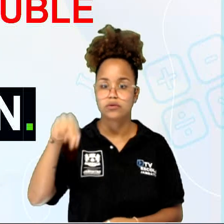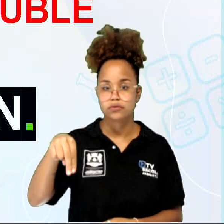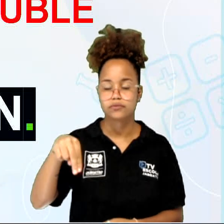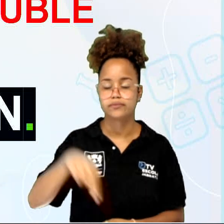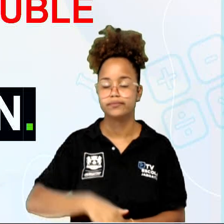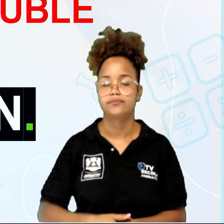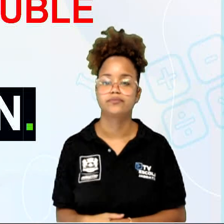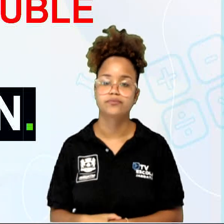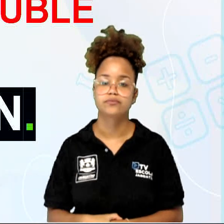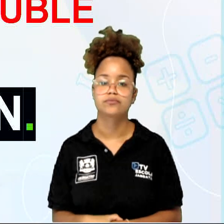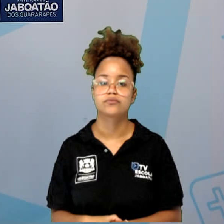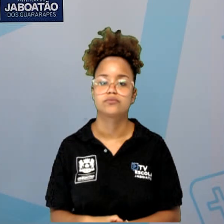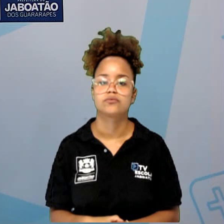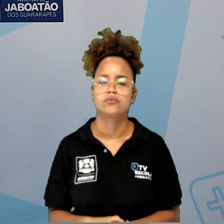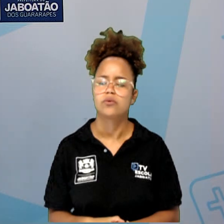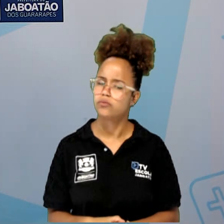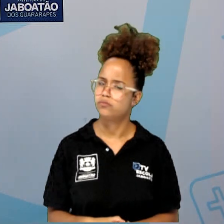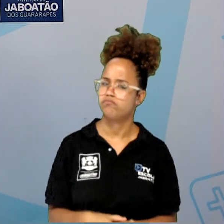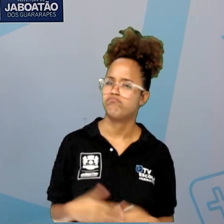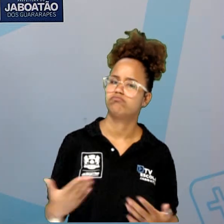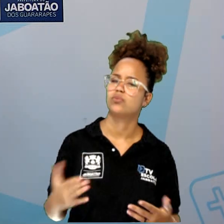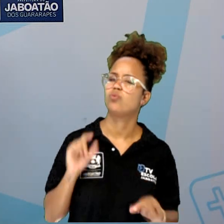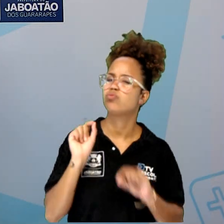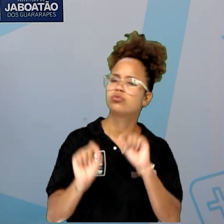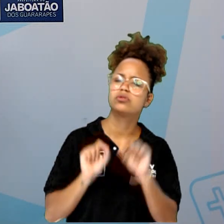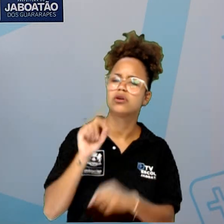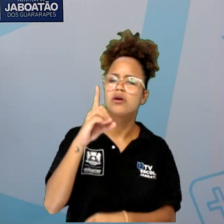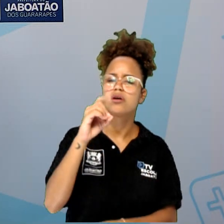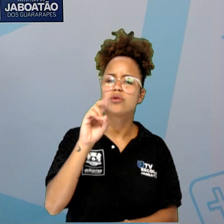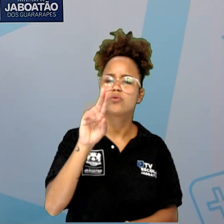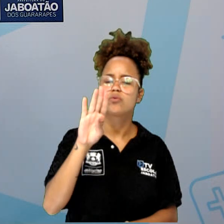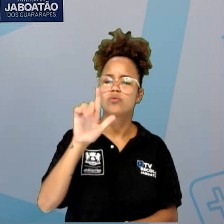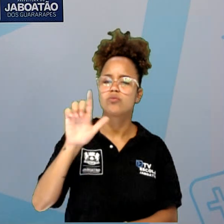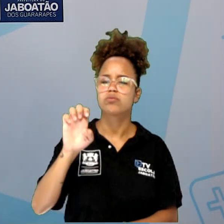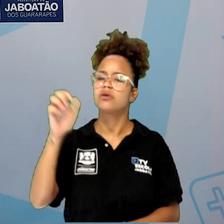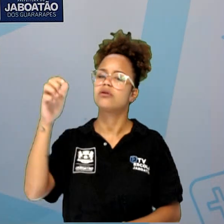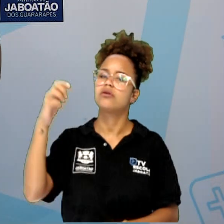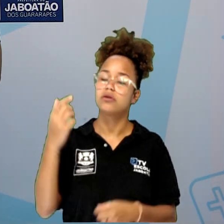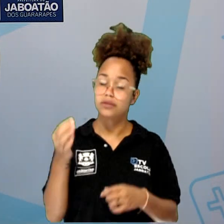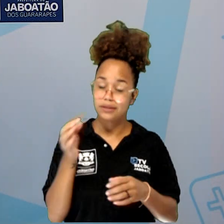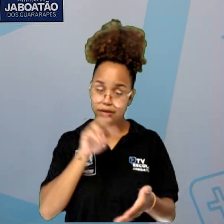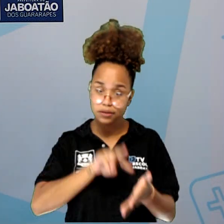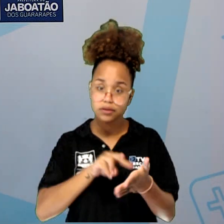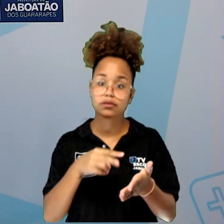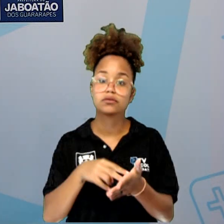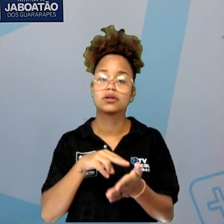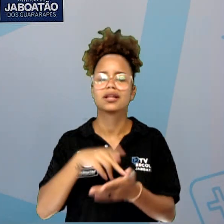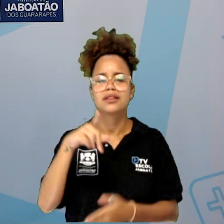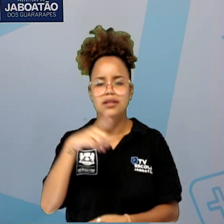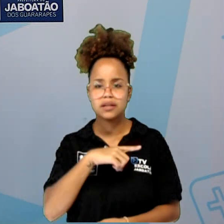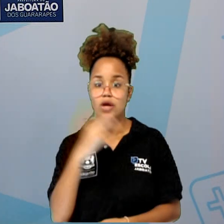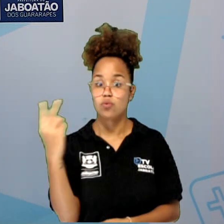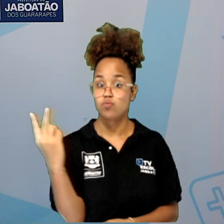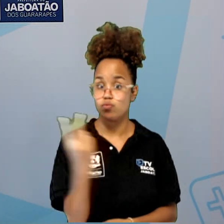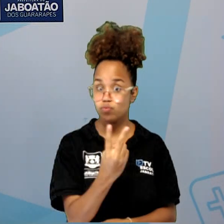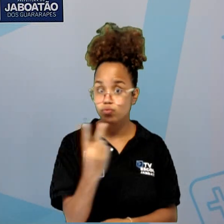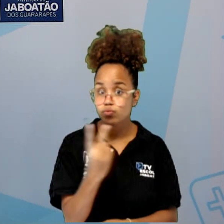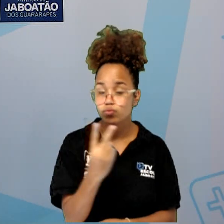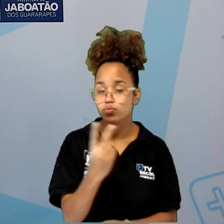C-O-T-T-O-N. Nossa, mas o que quer dizer esse double T? É justamente quando eu tenho